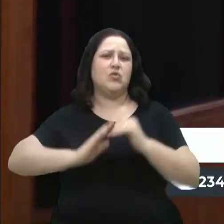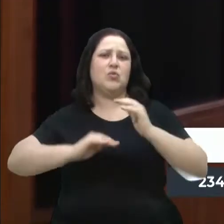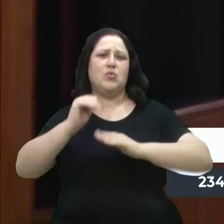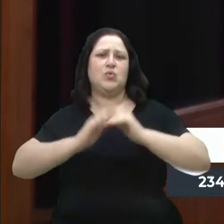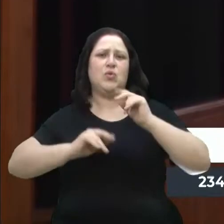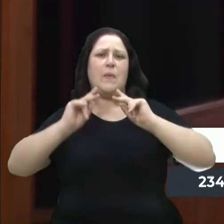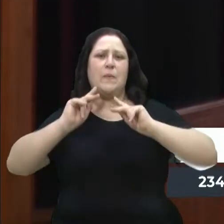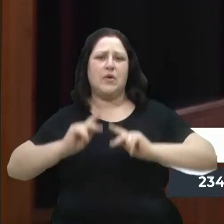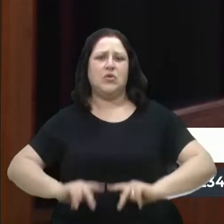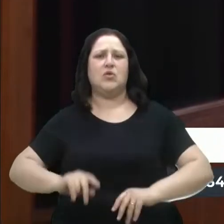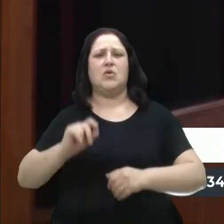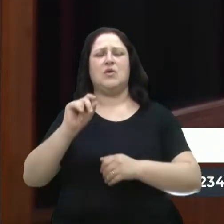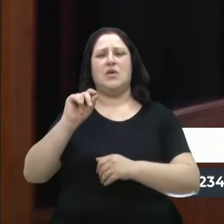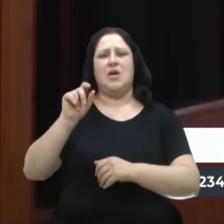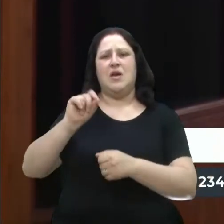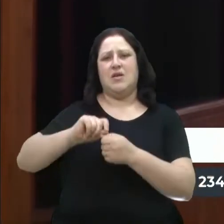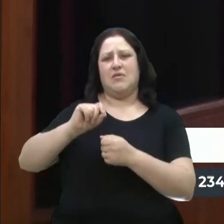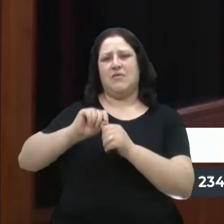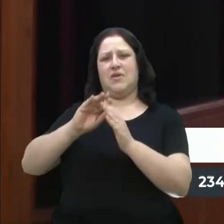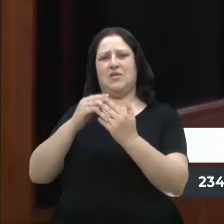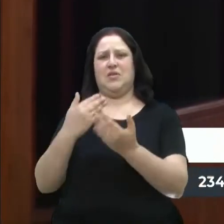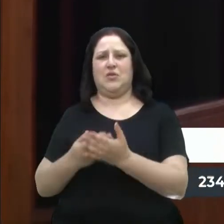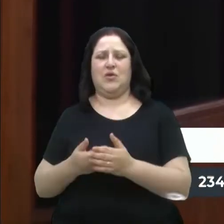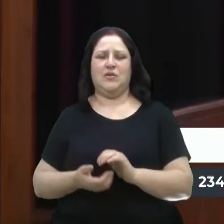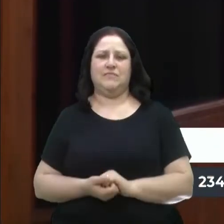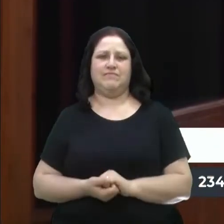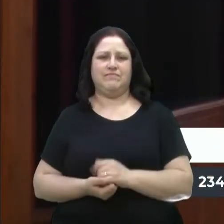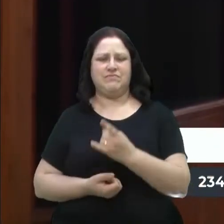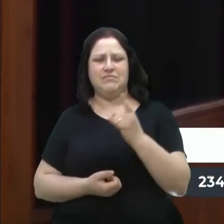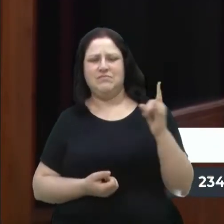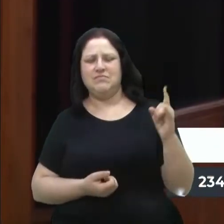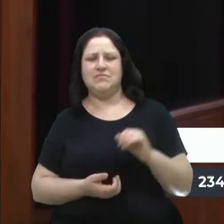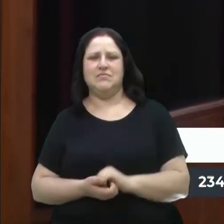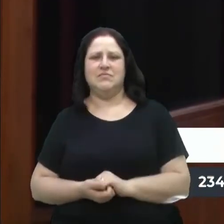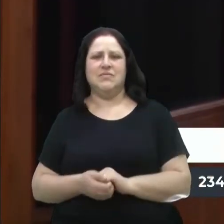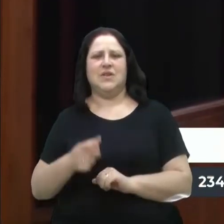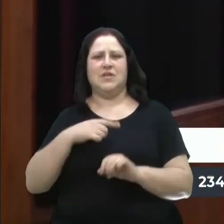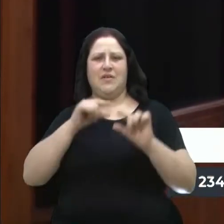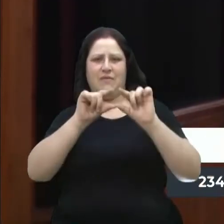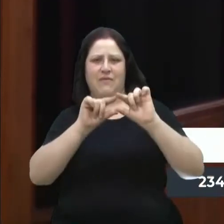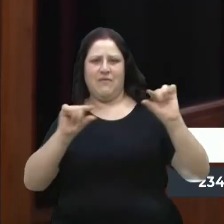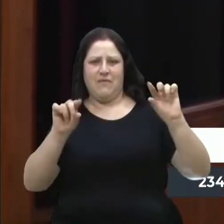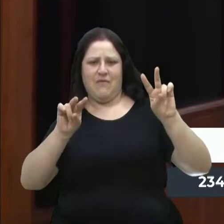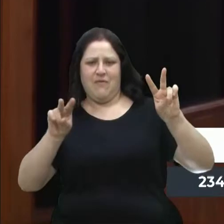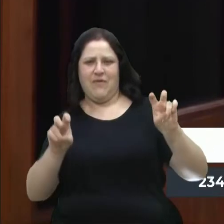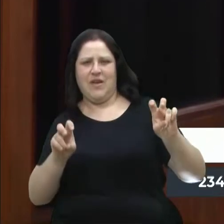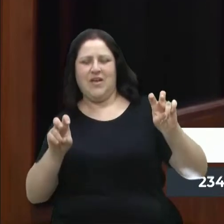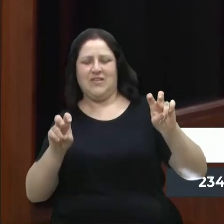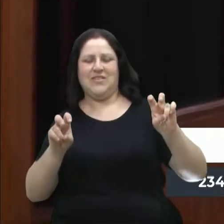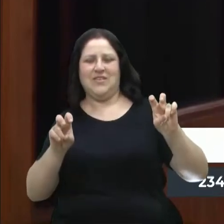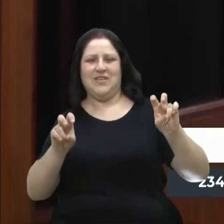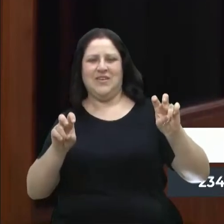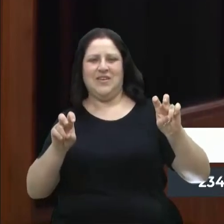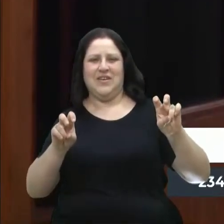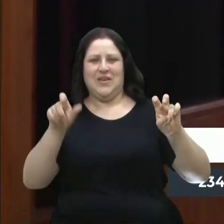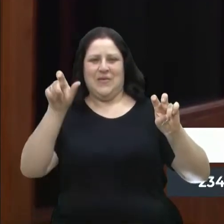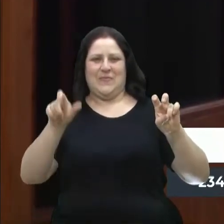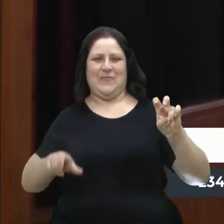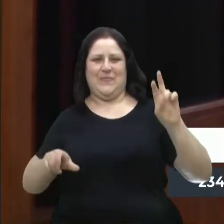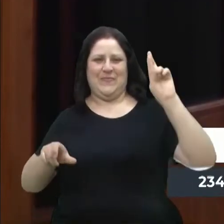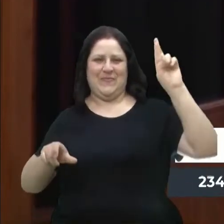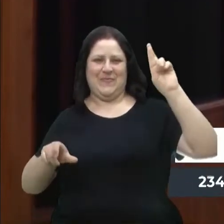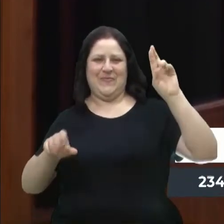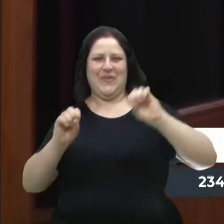que são e fazem a por fim para parafraseando o patrono da educação brasileira Paulo